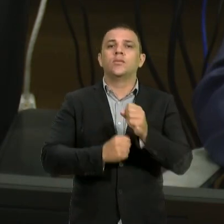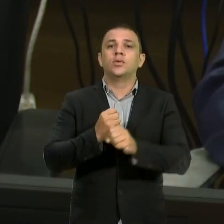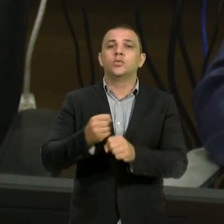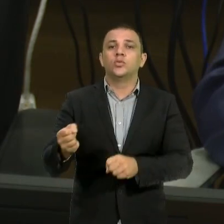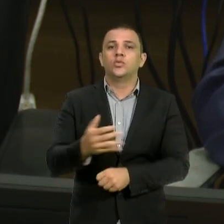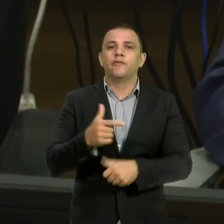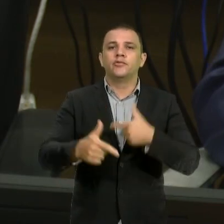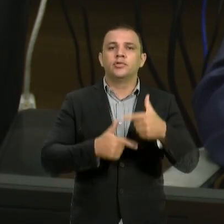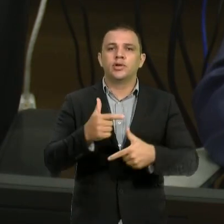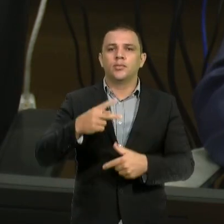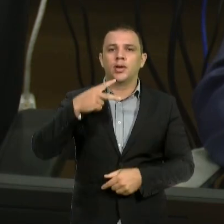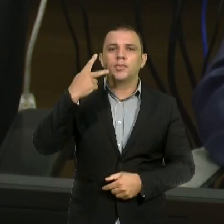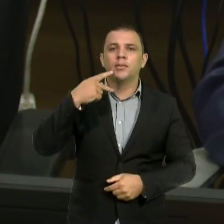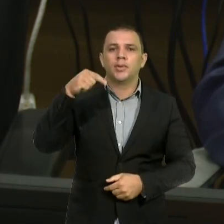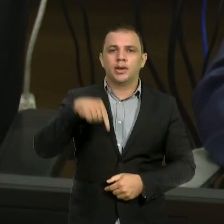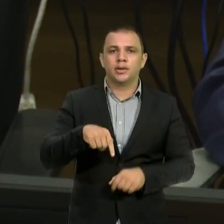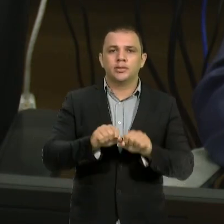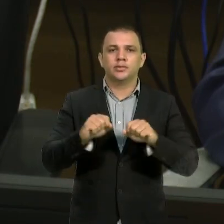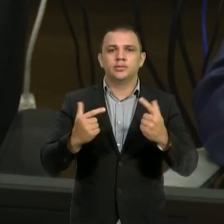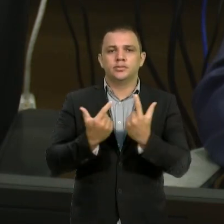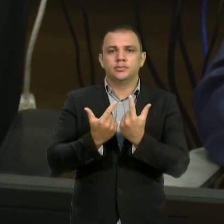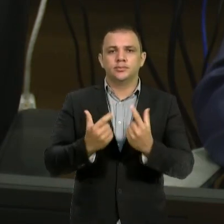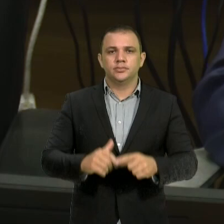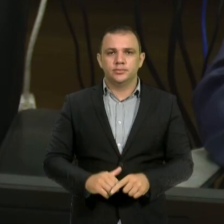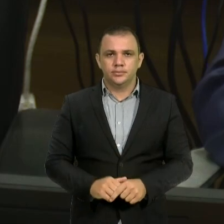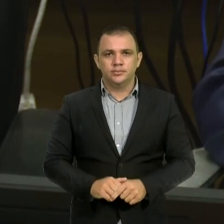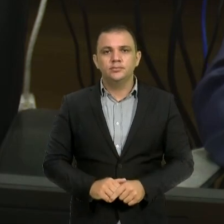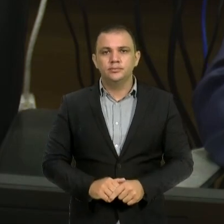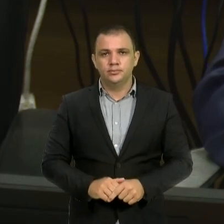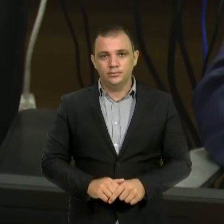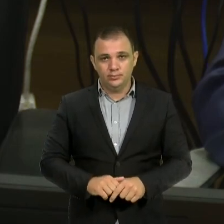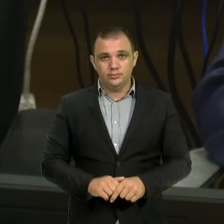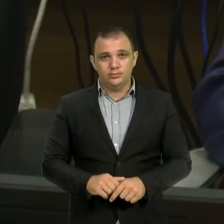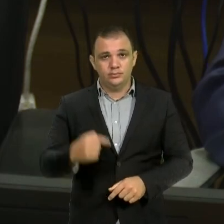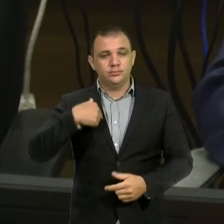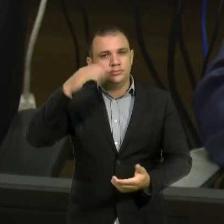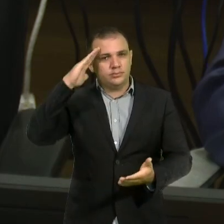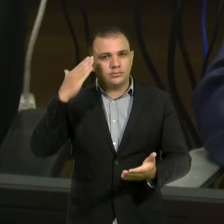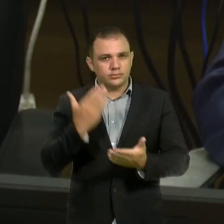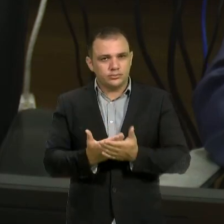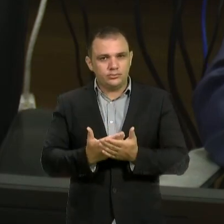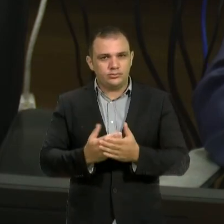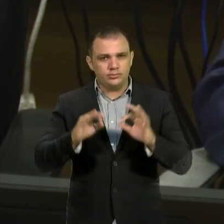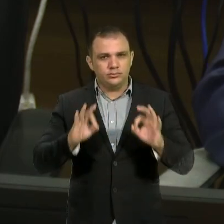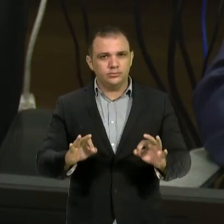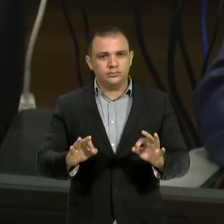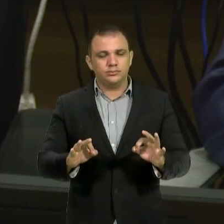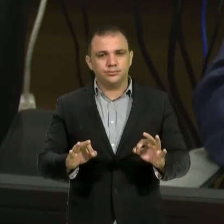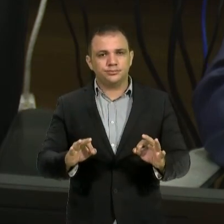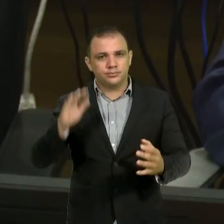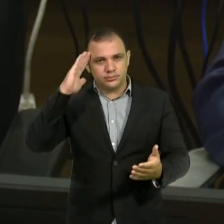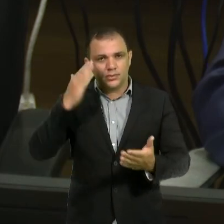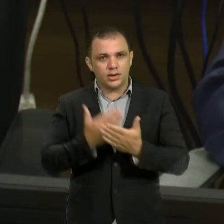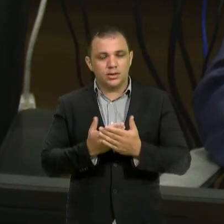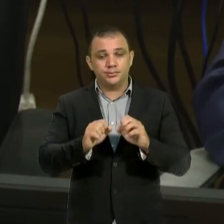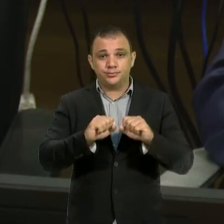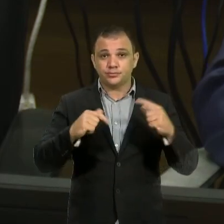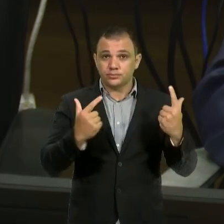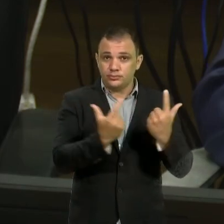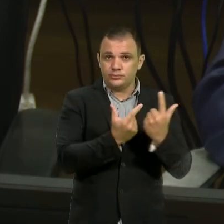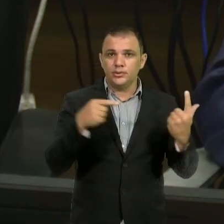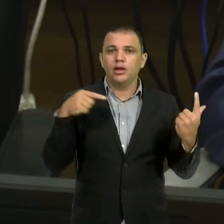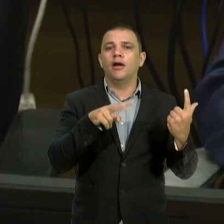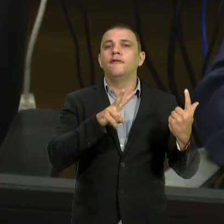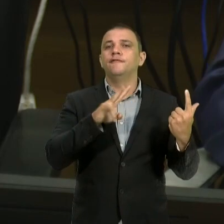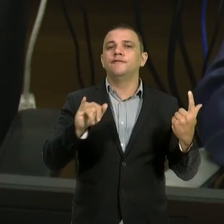na Assembleia Legislativa do Maranhão e acredito firmemente que a Lema cumprirá